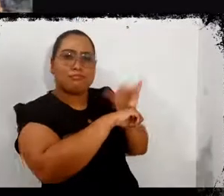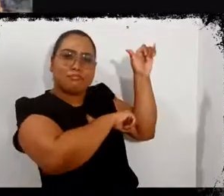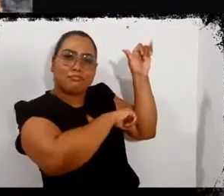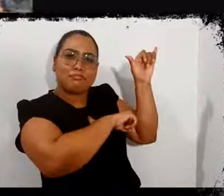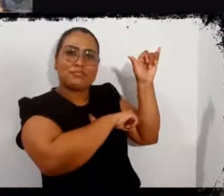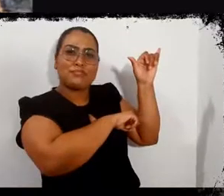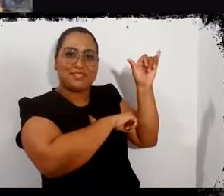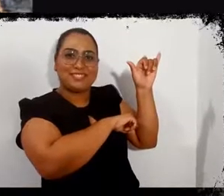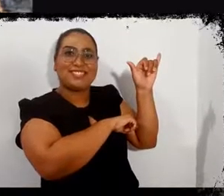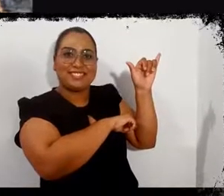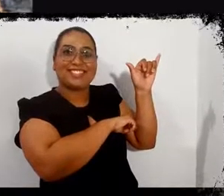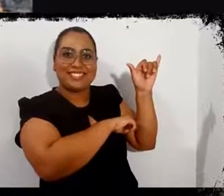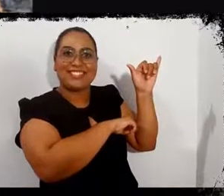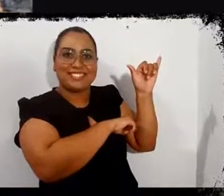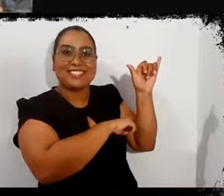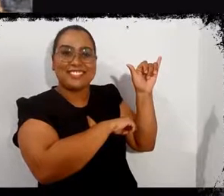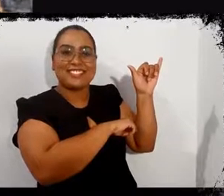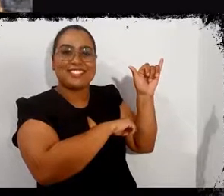então,